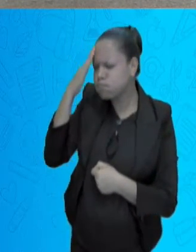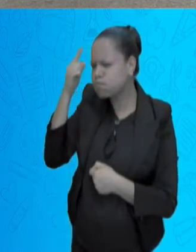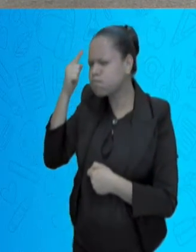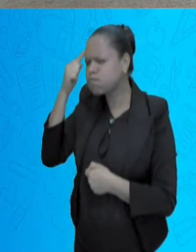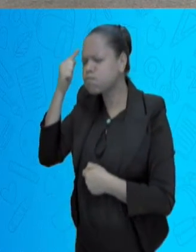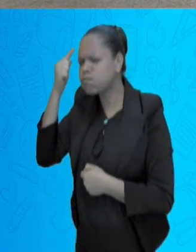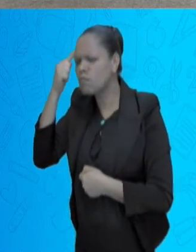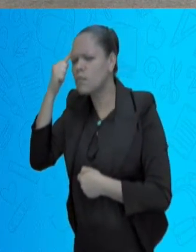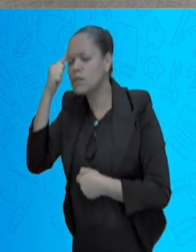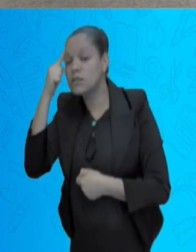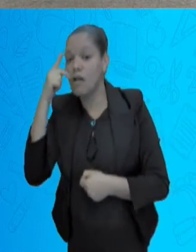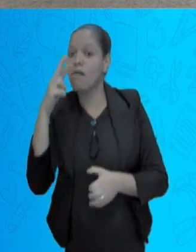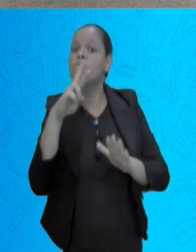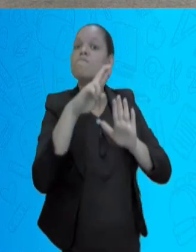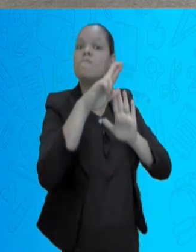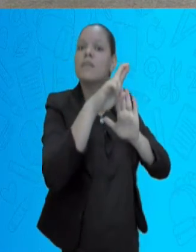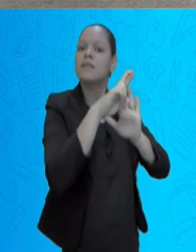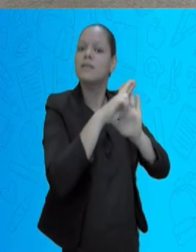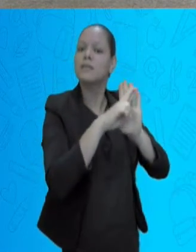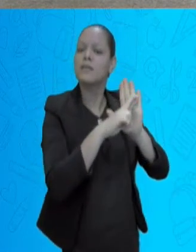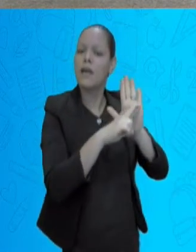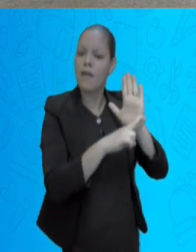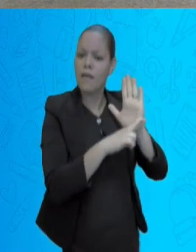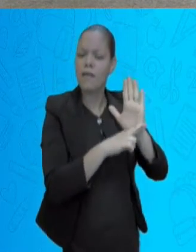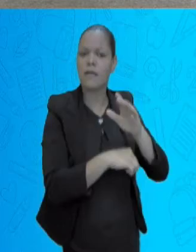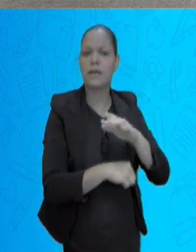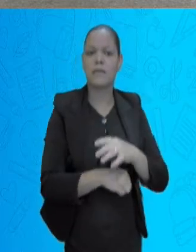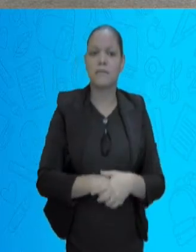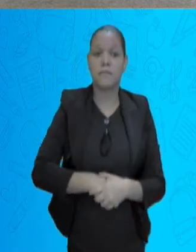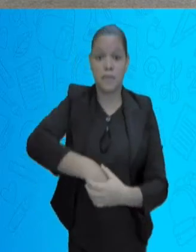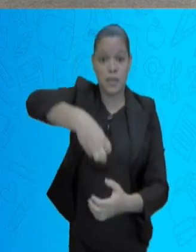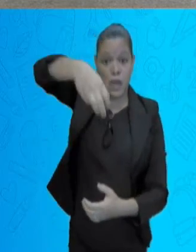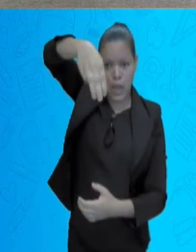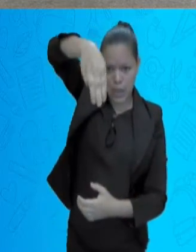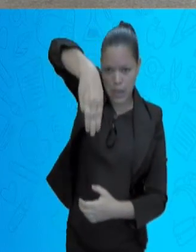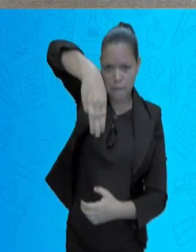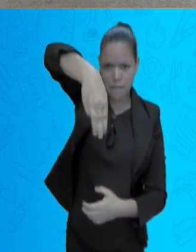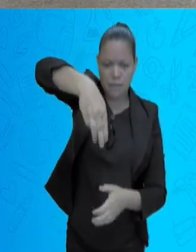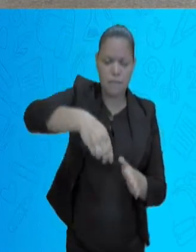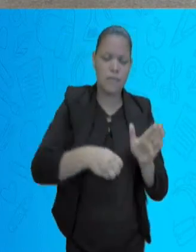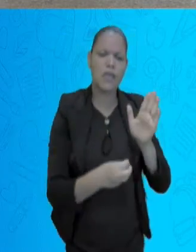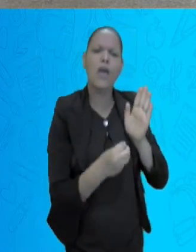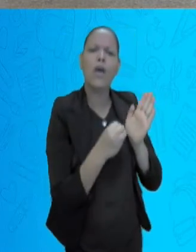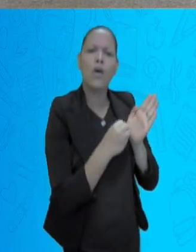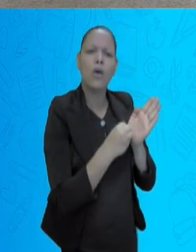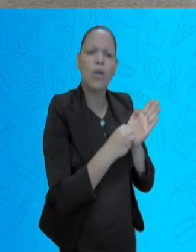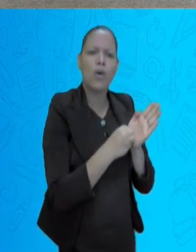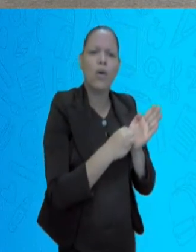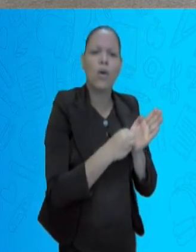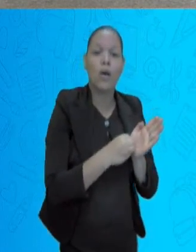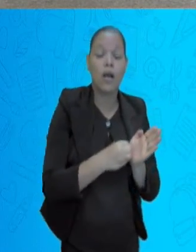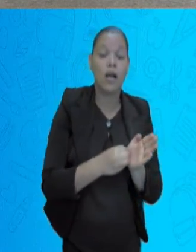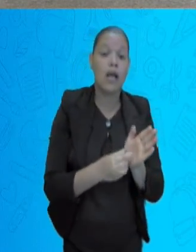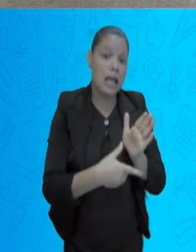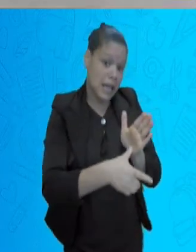M antes de P e B e no final de palavras. Vamos conferir?